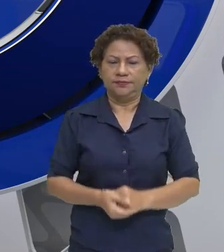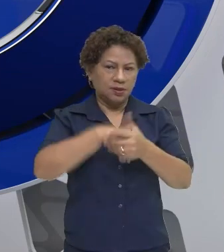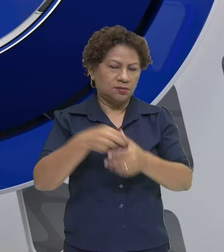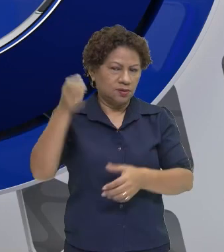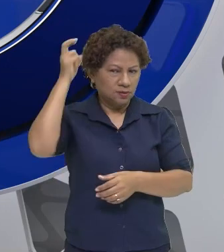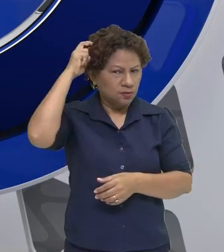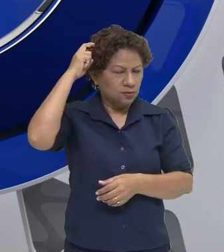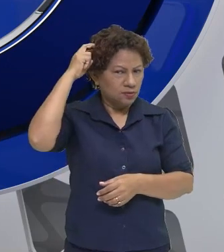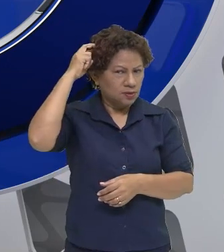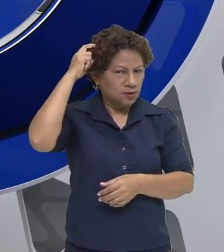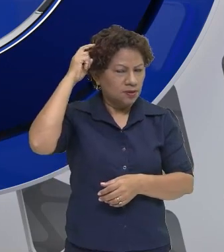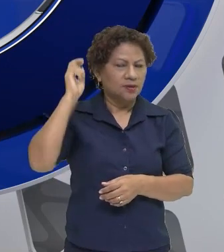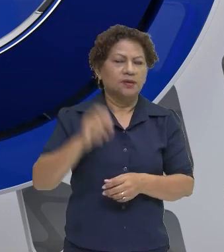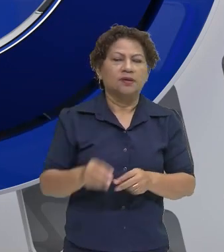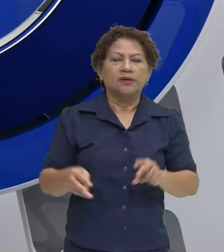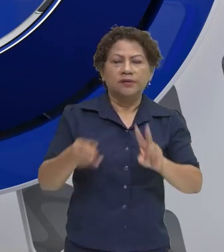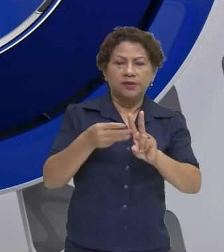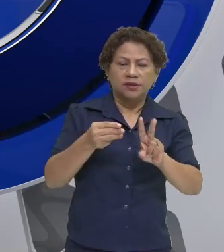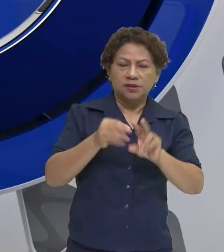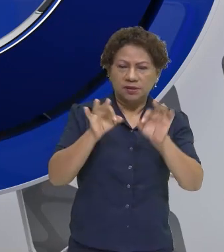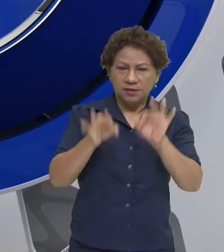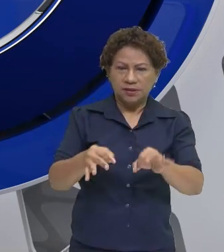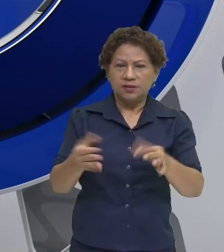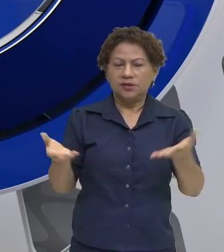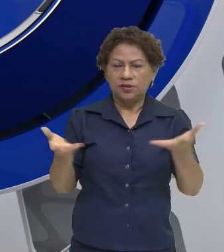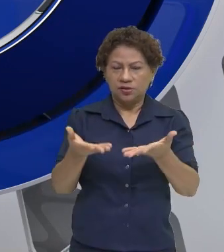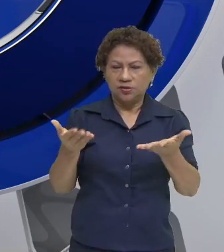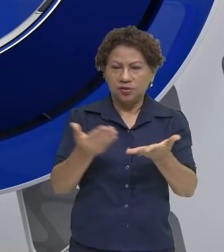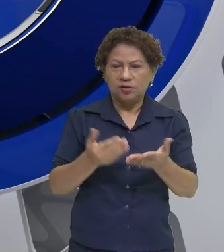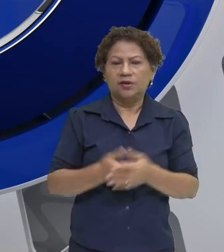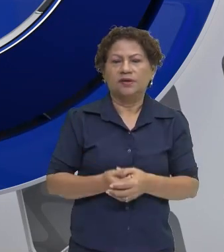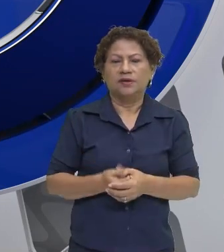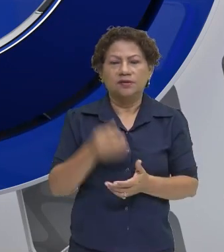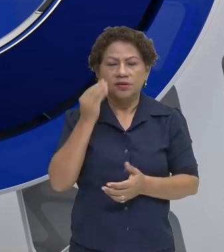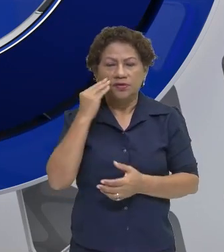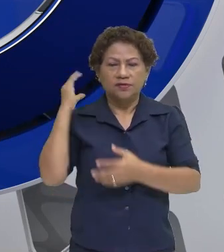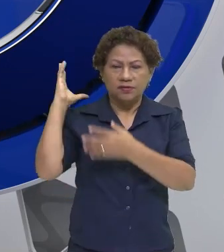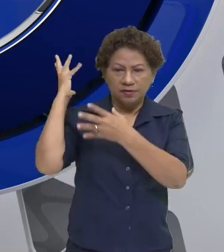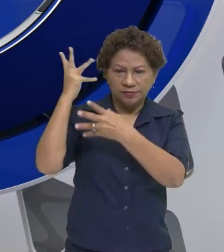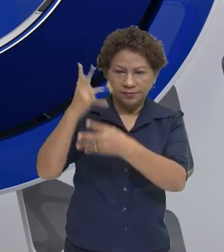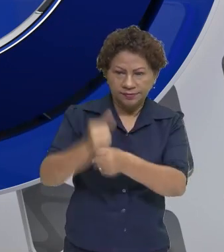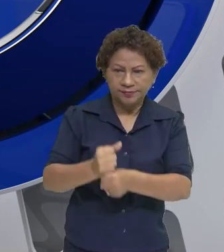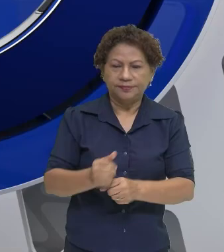consumismo. Então, agora nós vamos iniciar a nossa segunda revisão, tá bom?